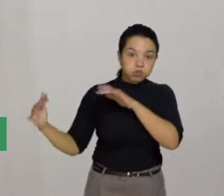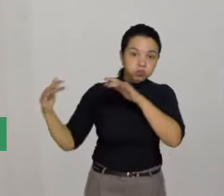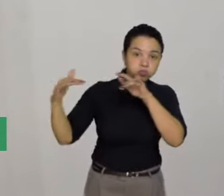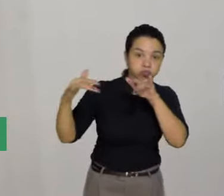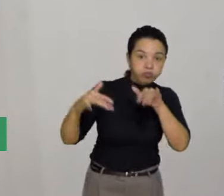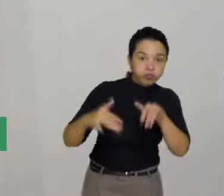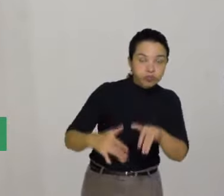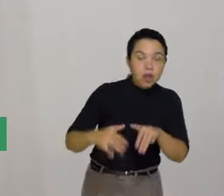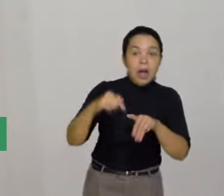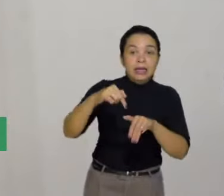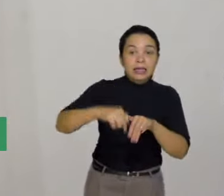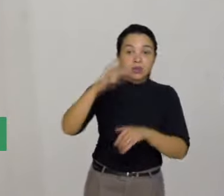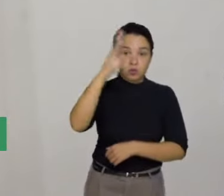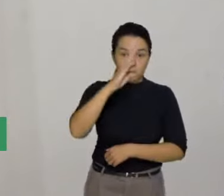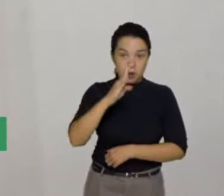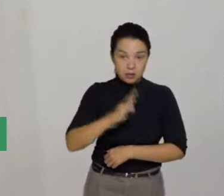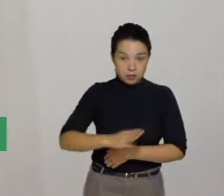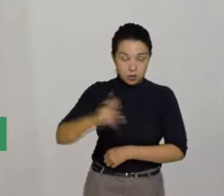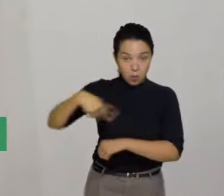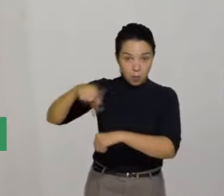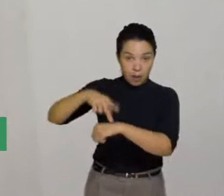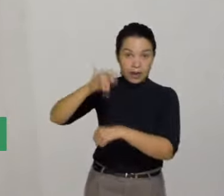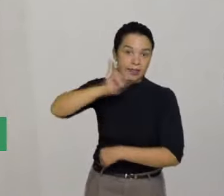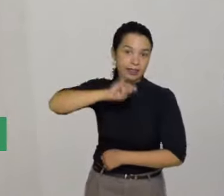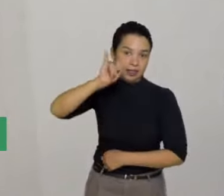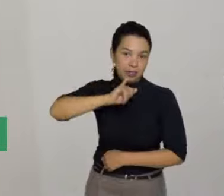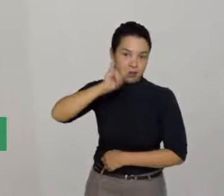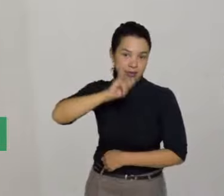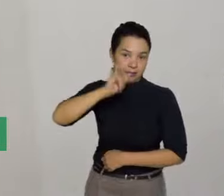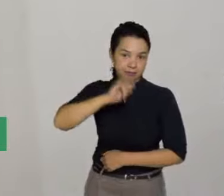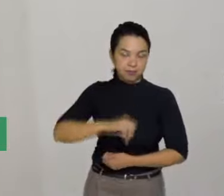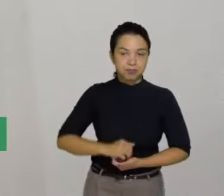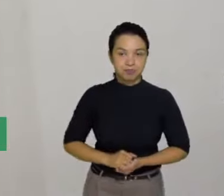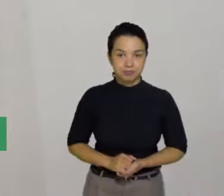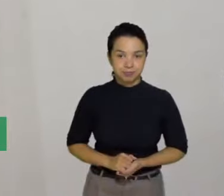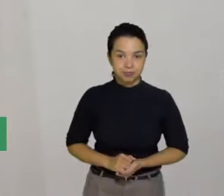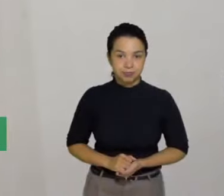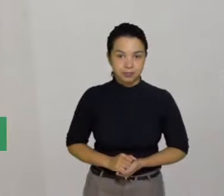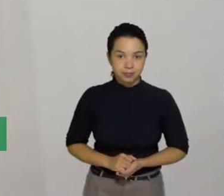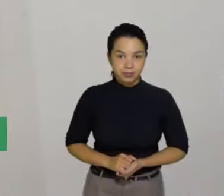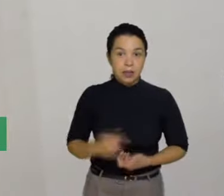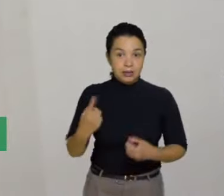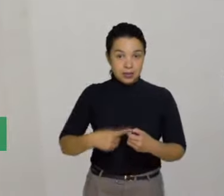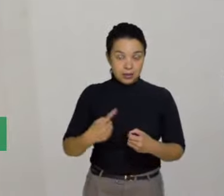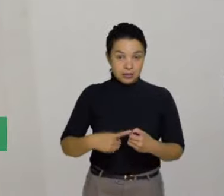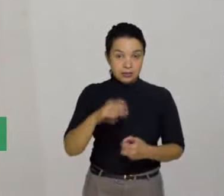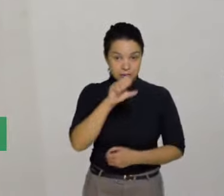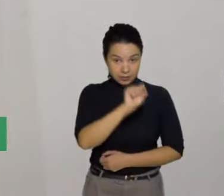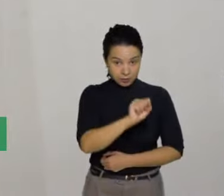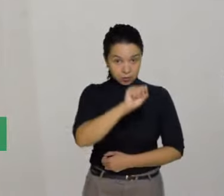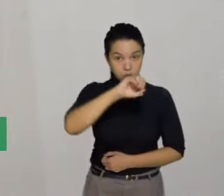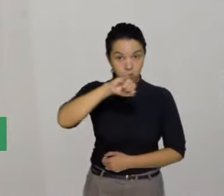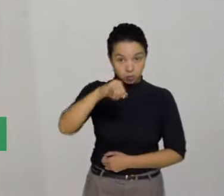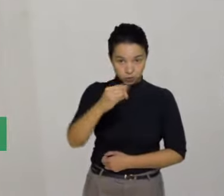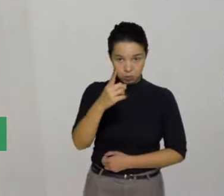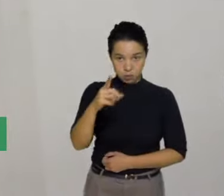Brasil. A Colônia Nova Itália, cidade, bairro que fica na cidade de São João Batista, recebeu,